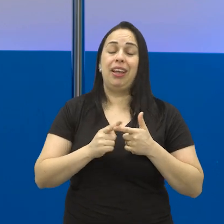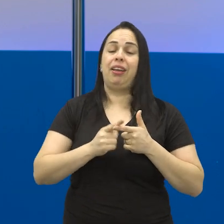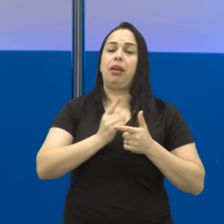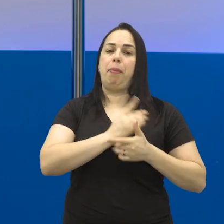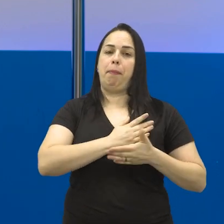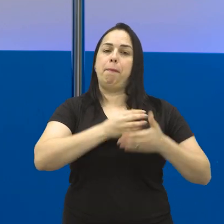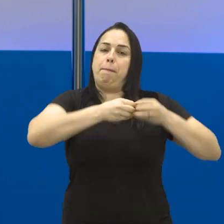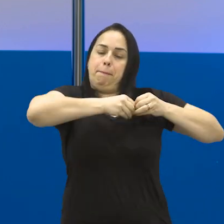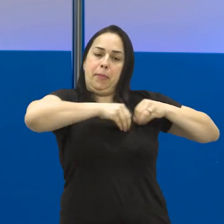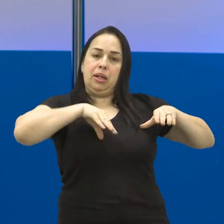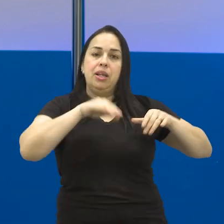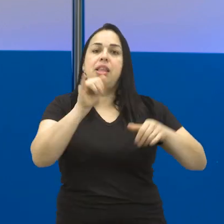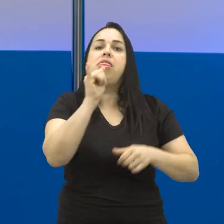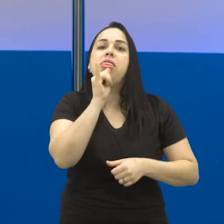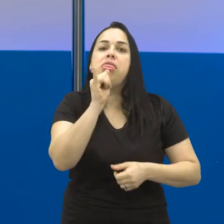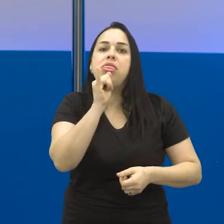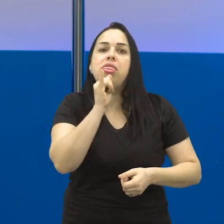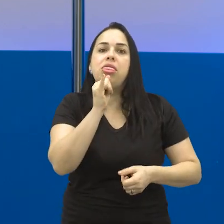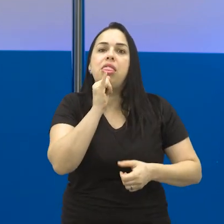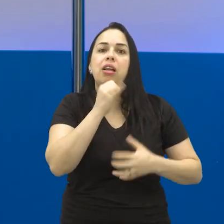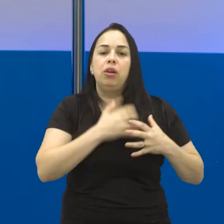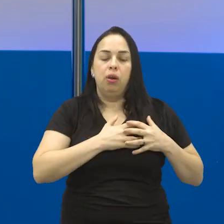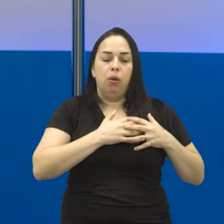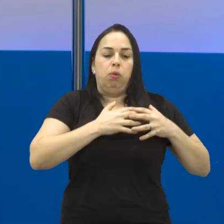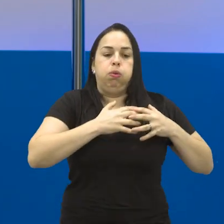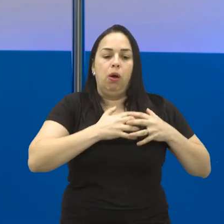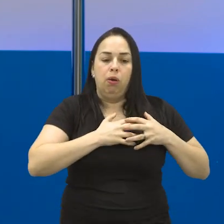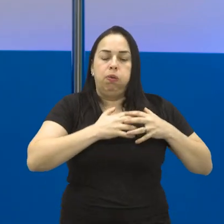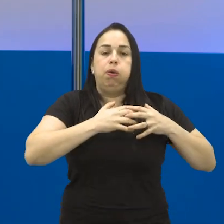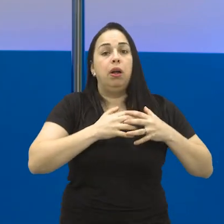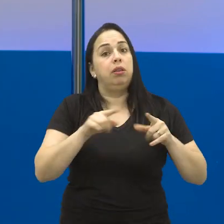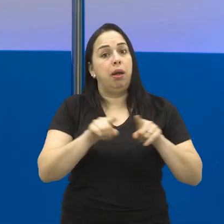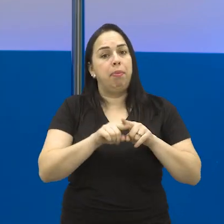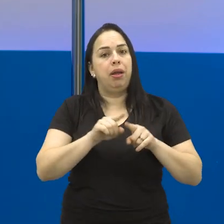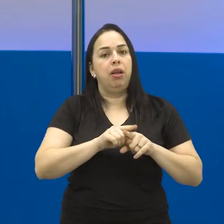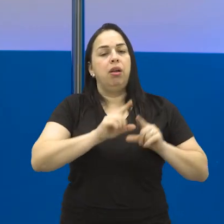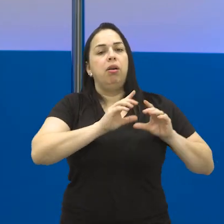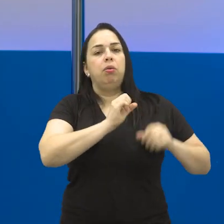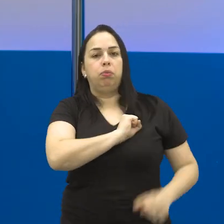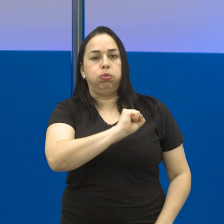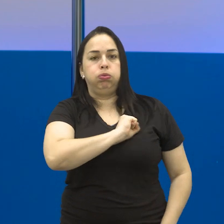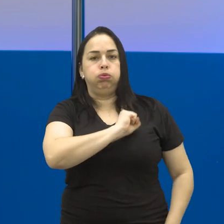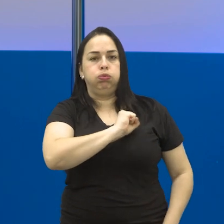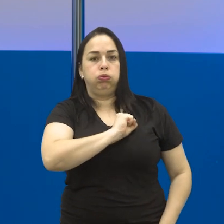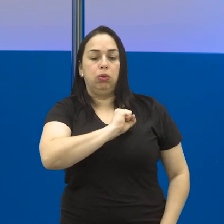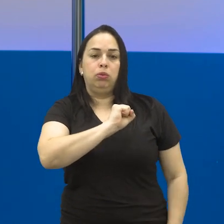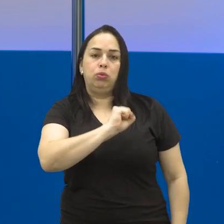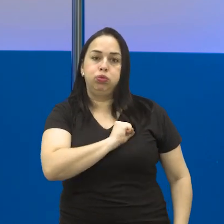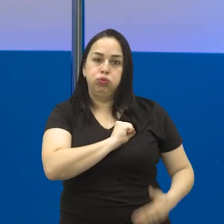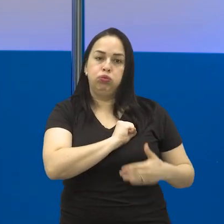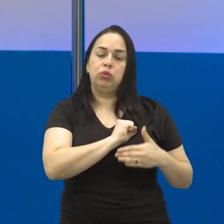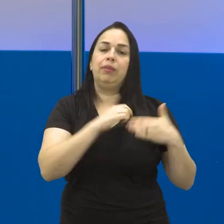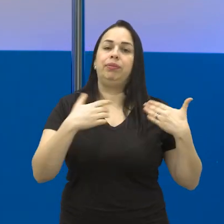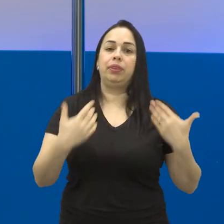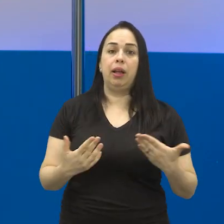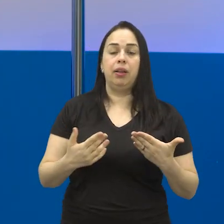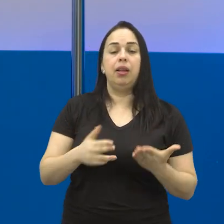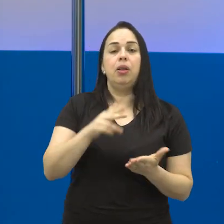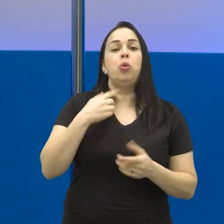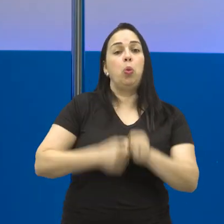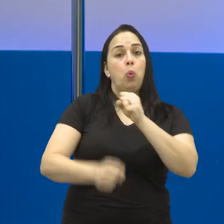por doenças que afetam o coração, como insuficiência cardíaca e infarto. Somente em 2023,